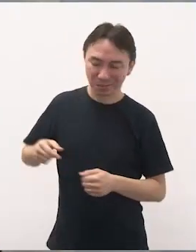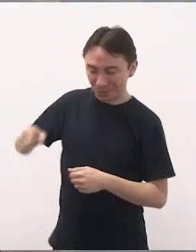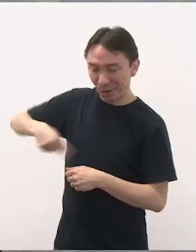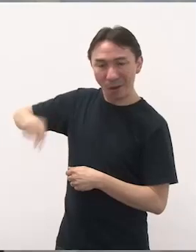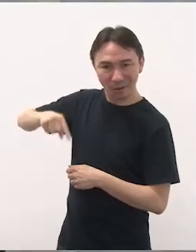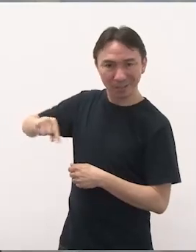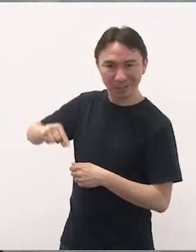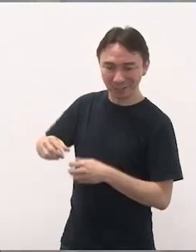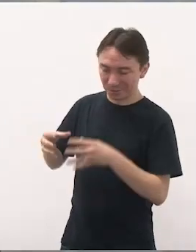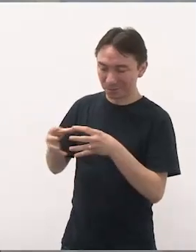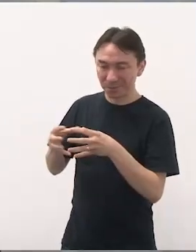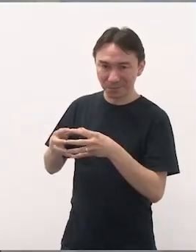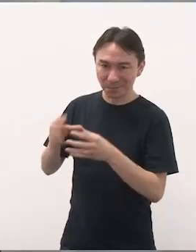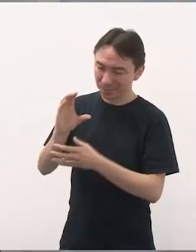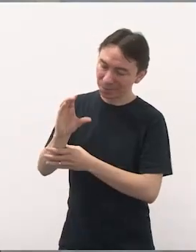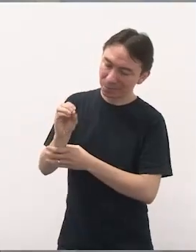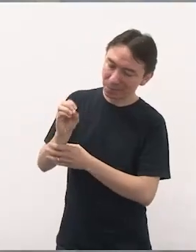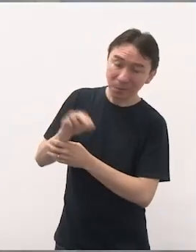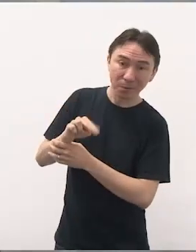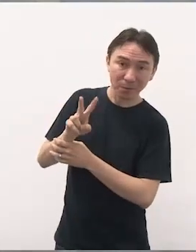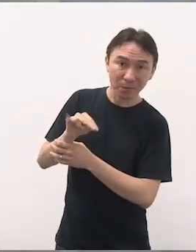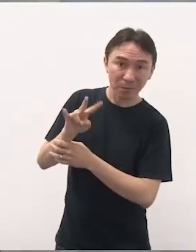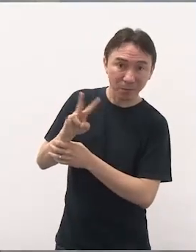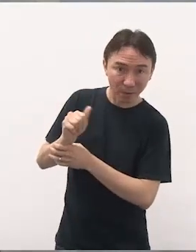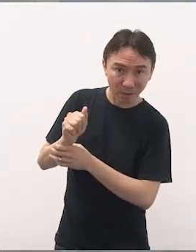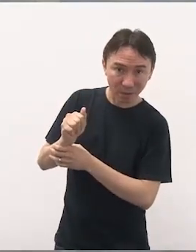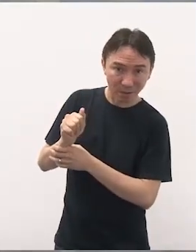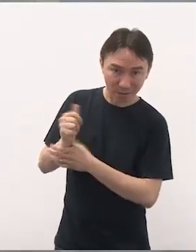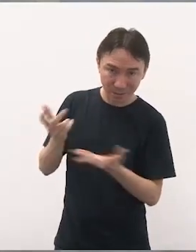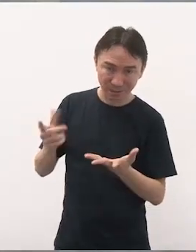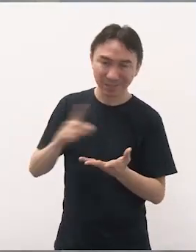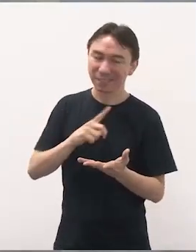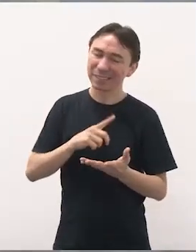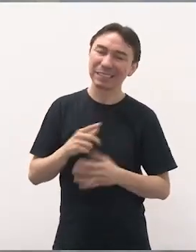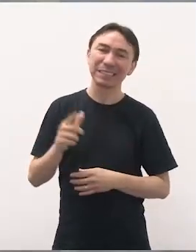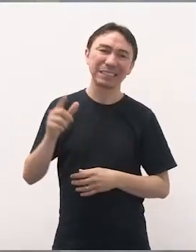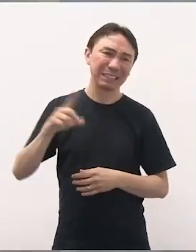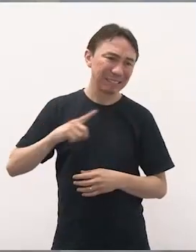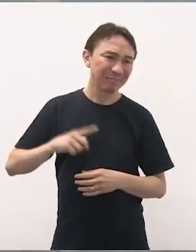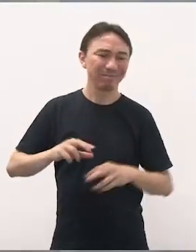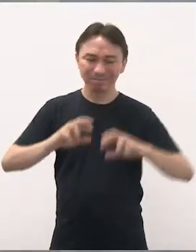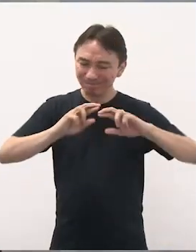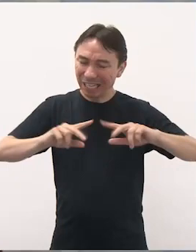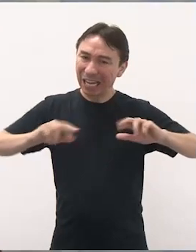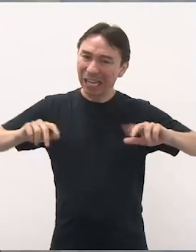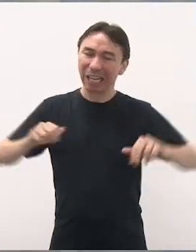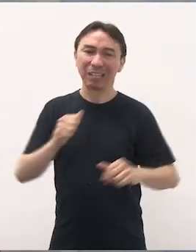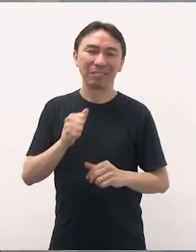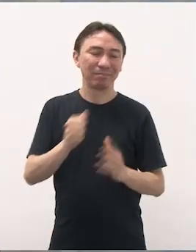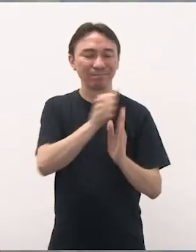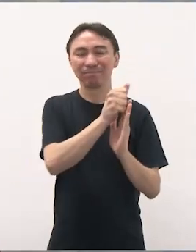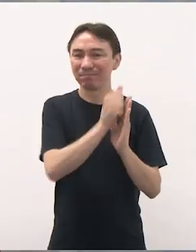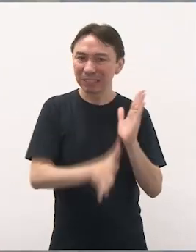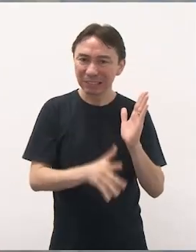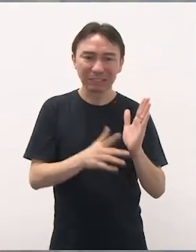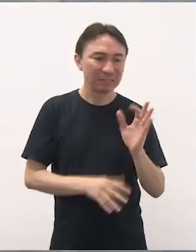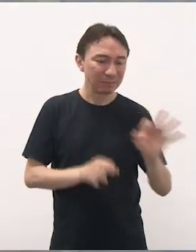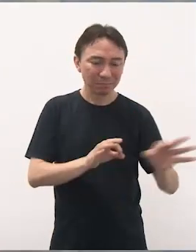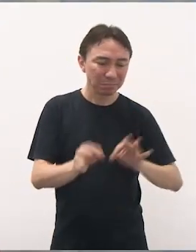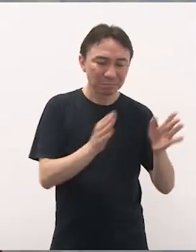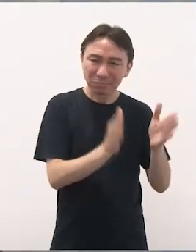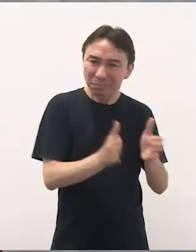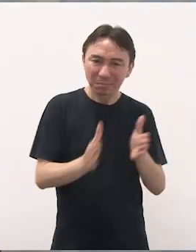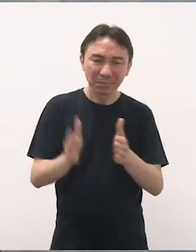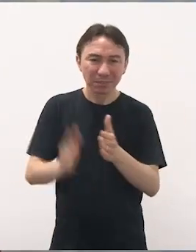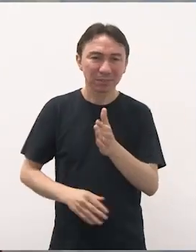me sinto parte. O Conviva mobilizou uma série de atividades de valorização da